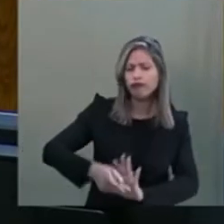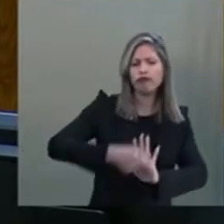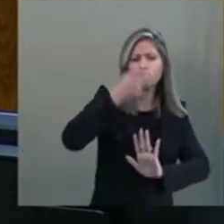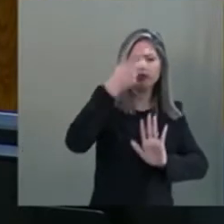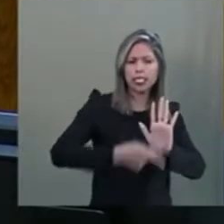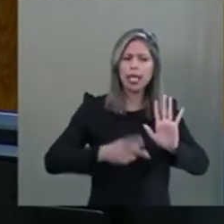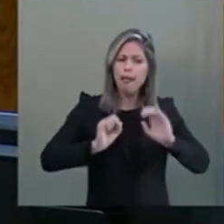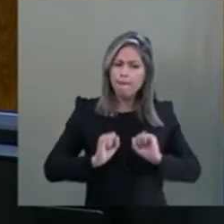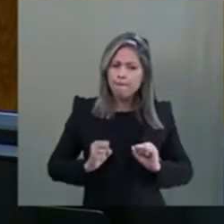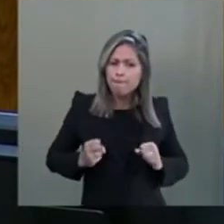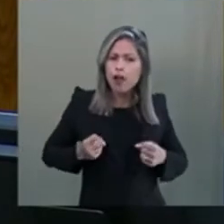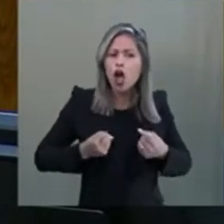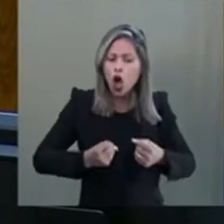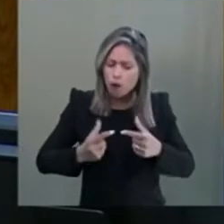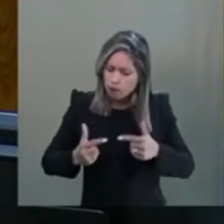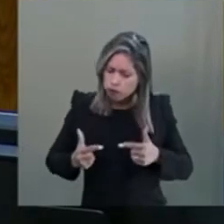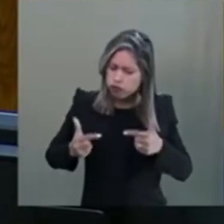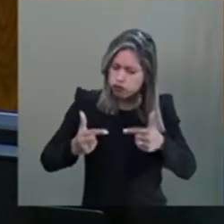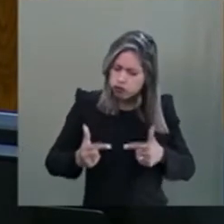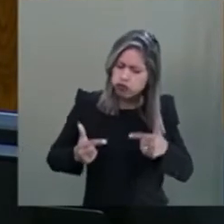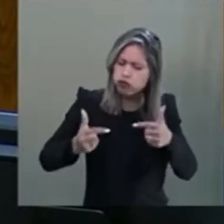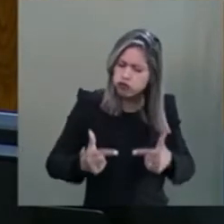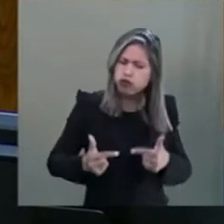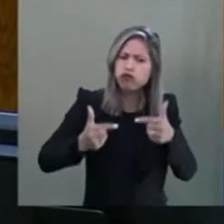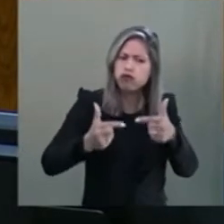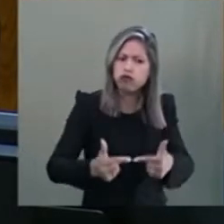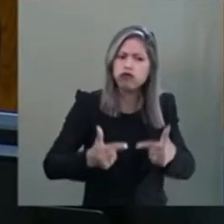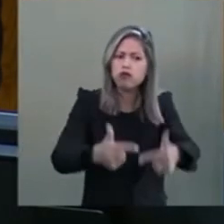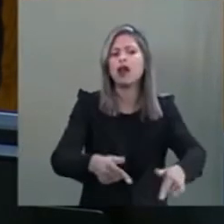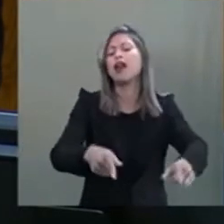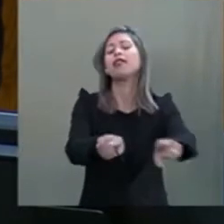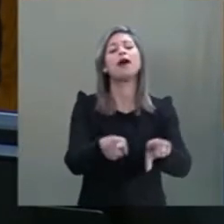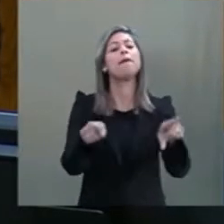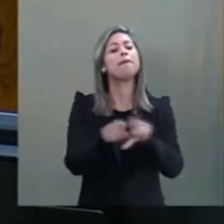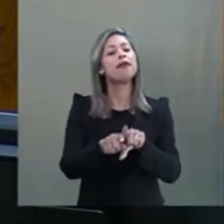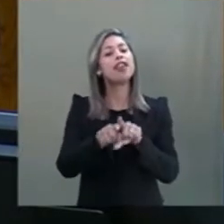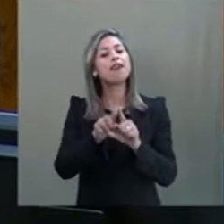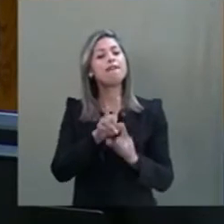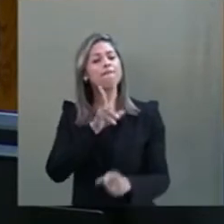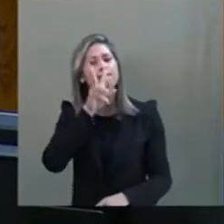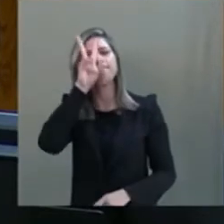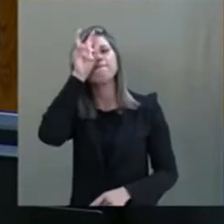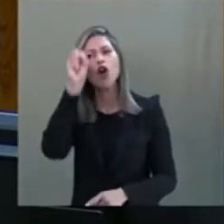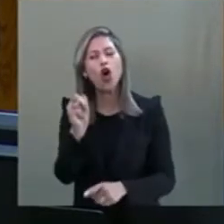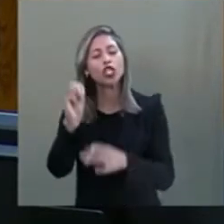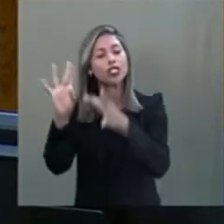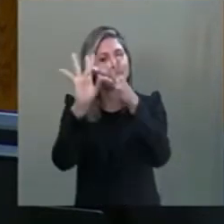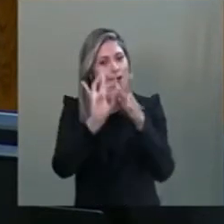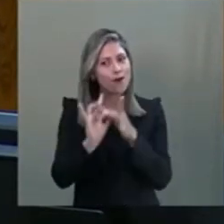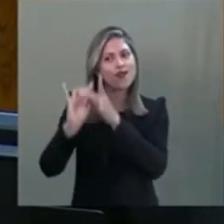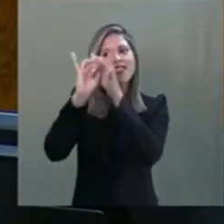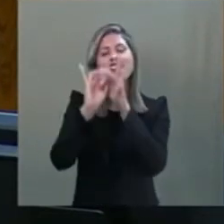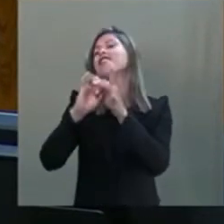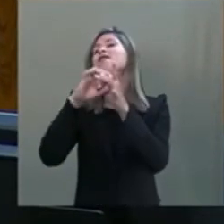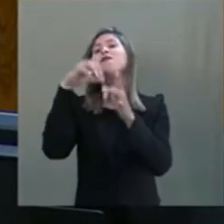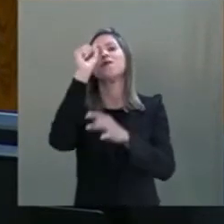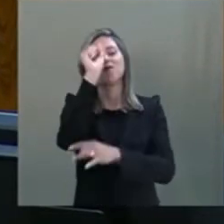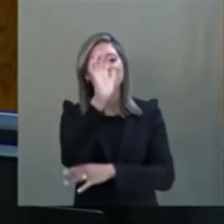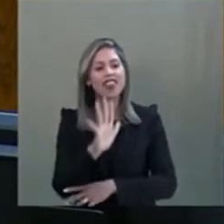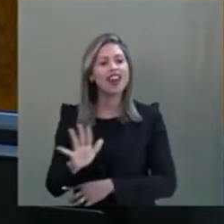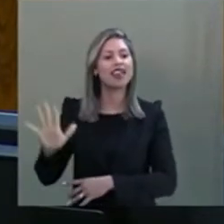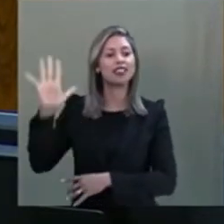trabalho, senso público, otimismo e união nacional, que